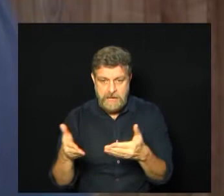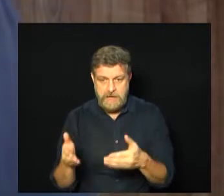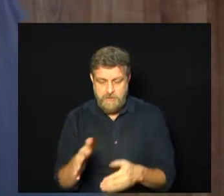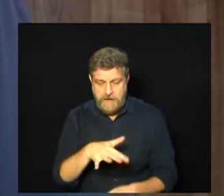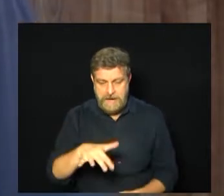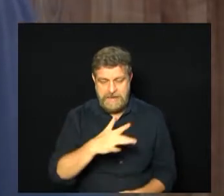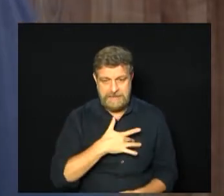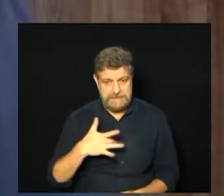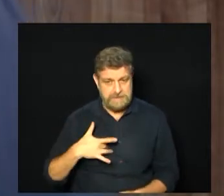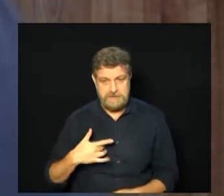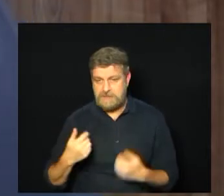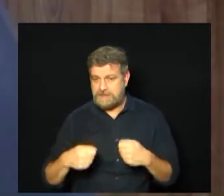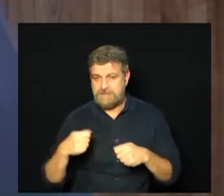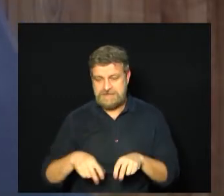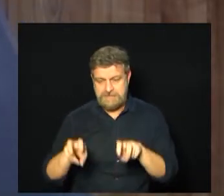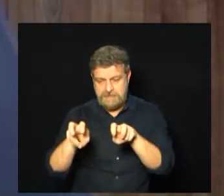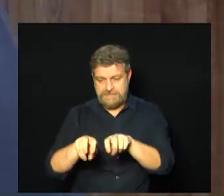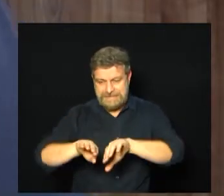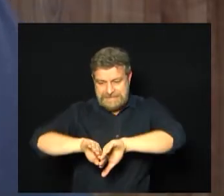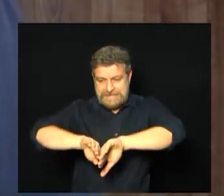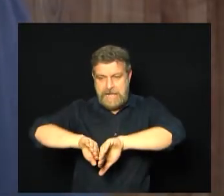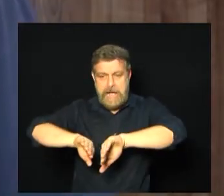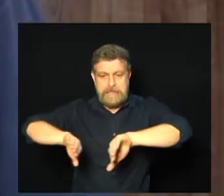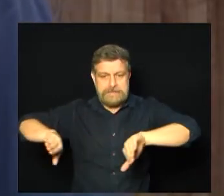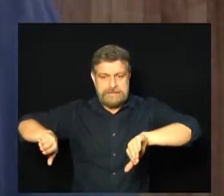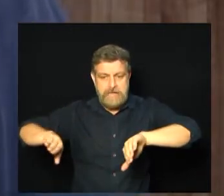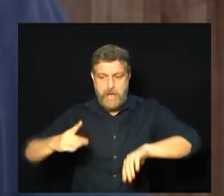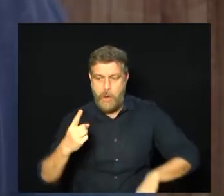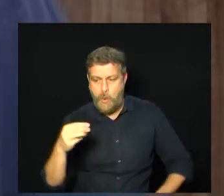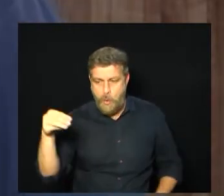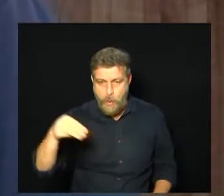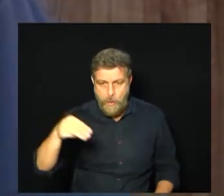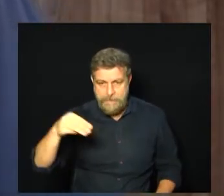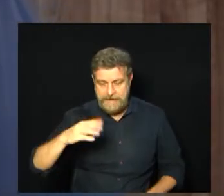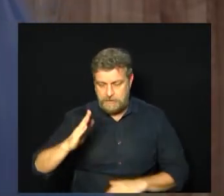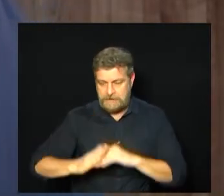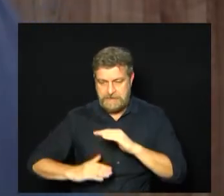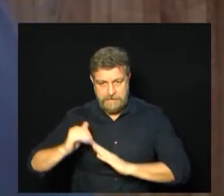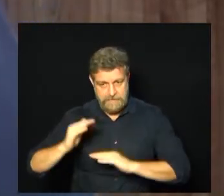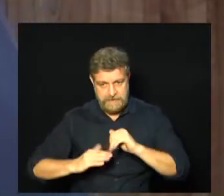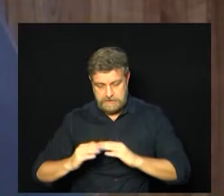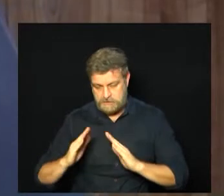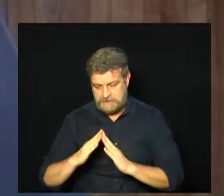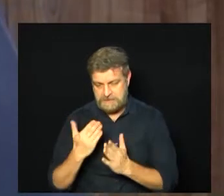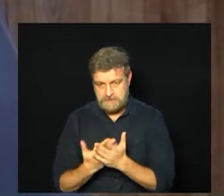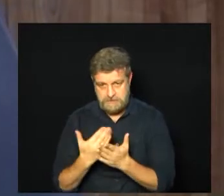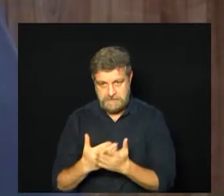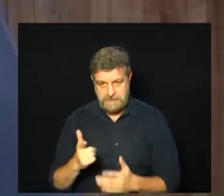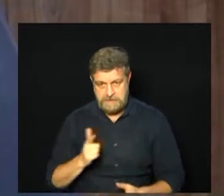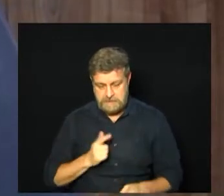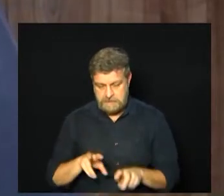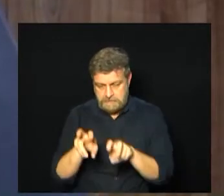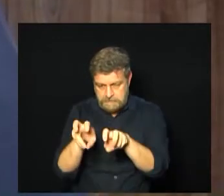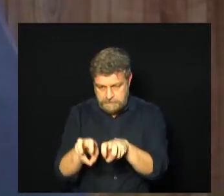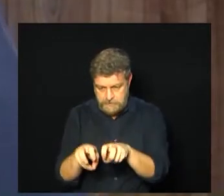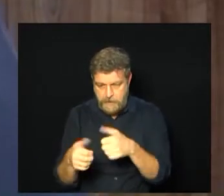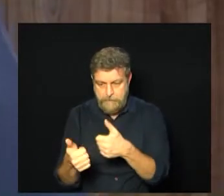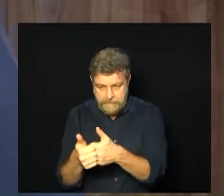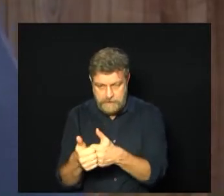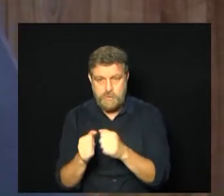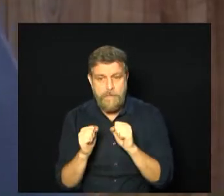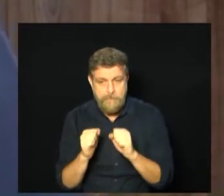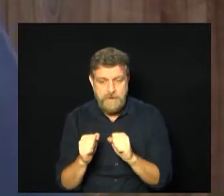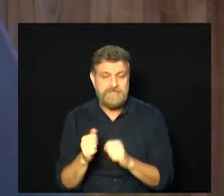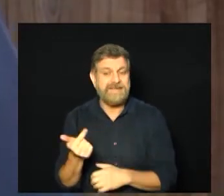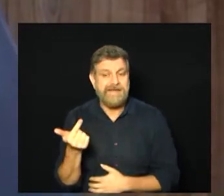que não há mais a necessidade de, nas atividades escolares, a gente continuar guardando esse distanciamento. Portanto, não